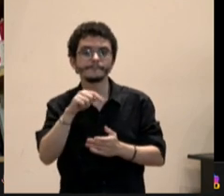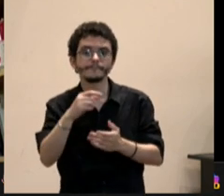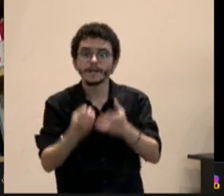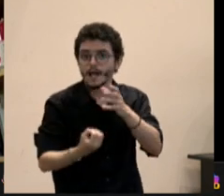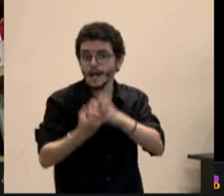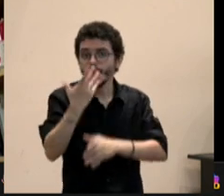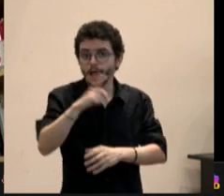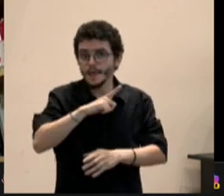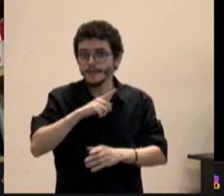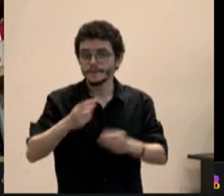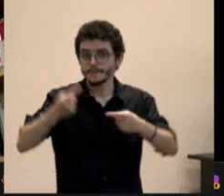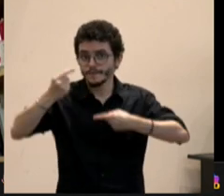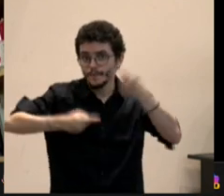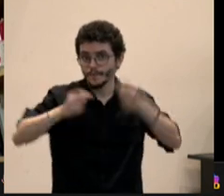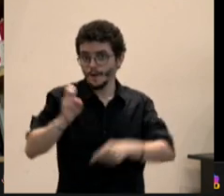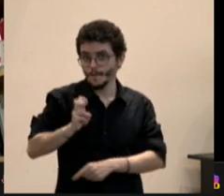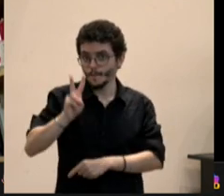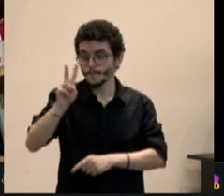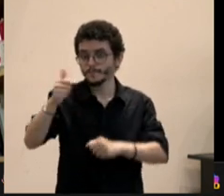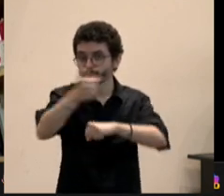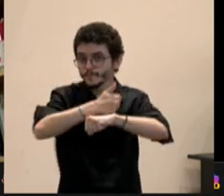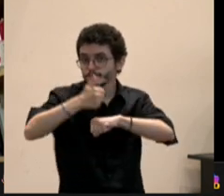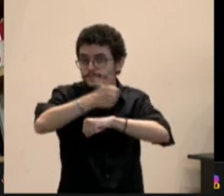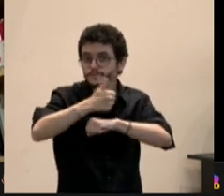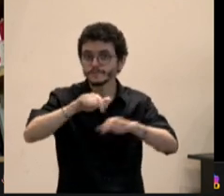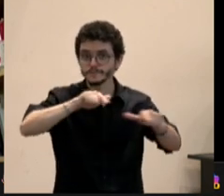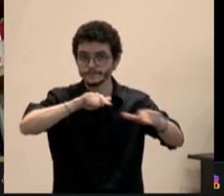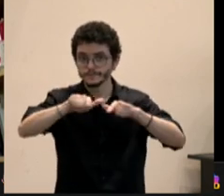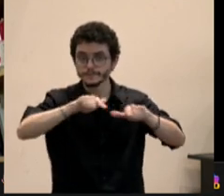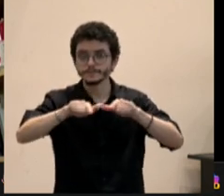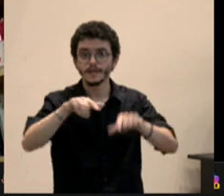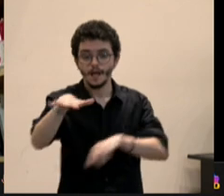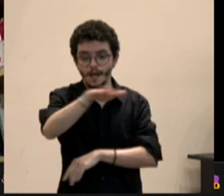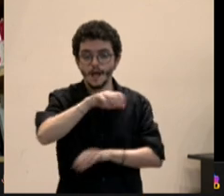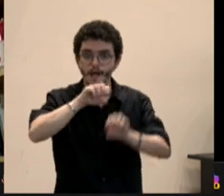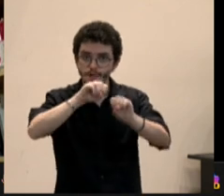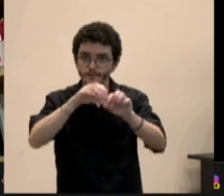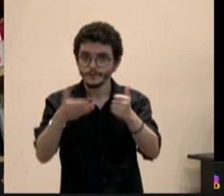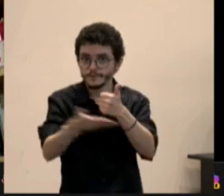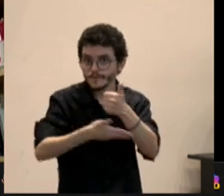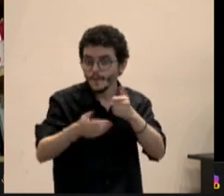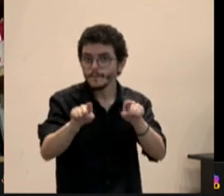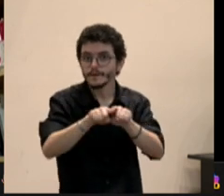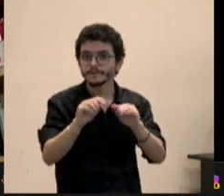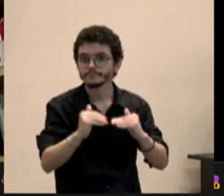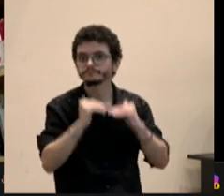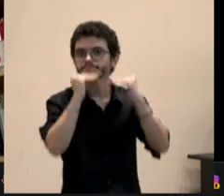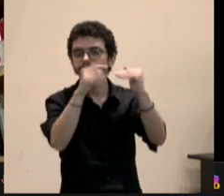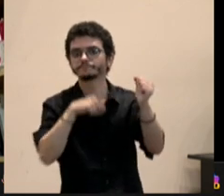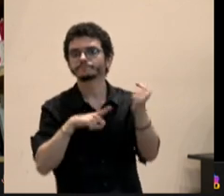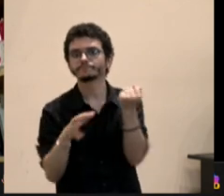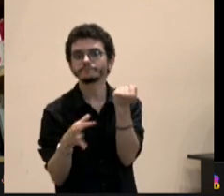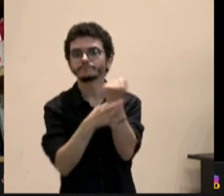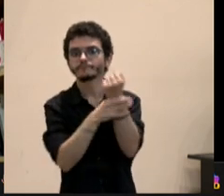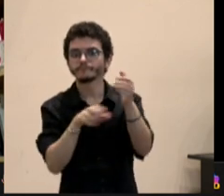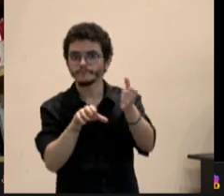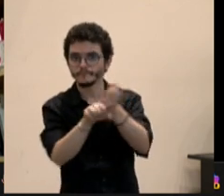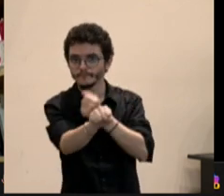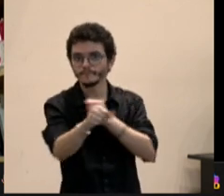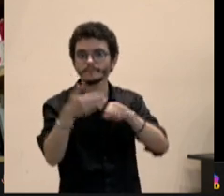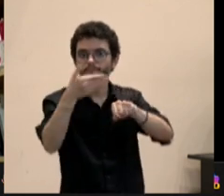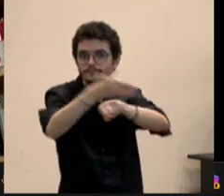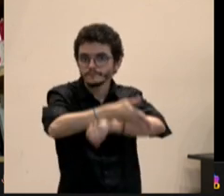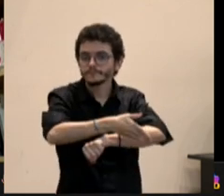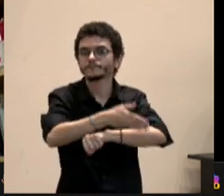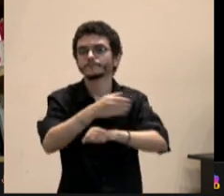política de valorização dos profissionais e trabalhadores da educação básica e superior, assegurando formação, ingresso por